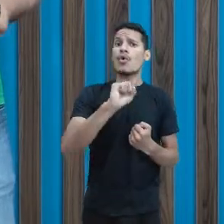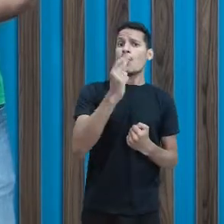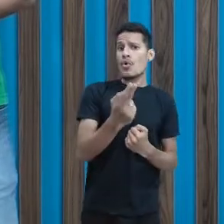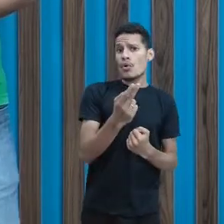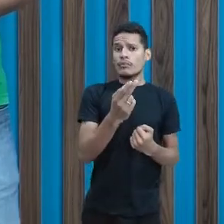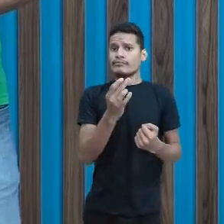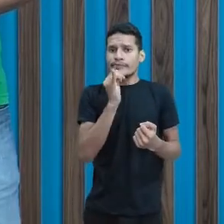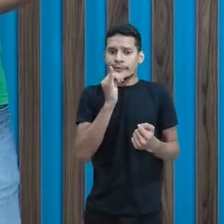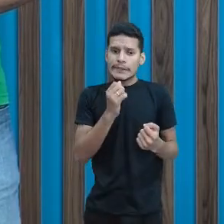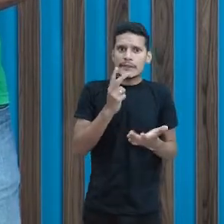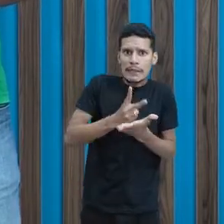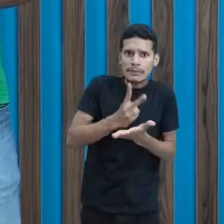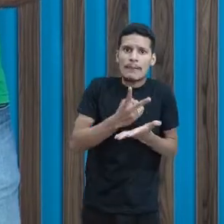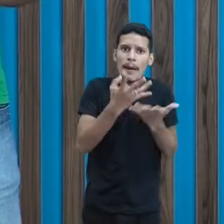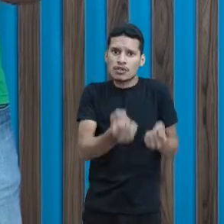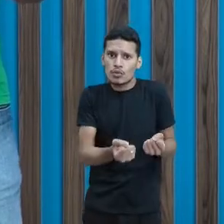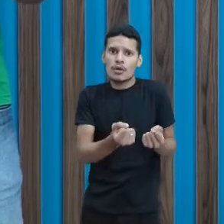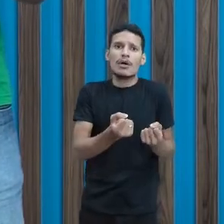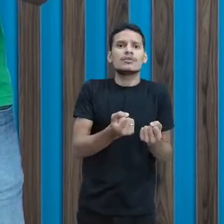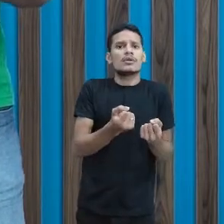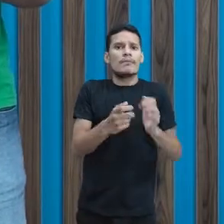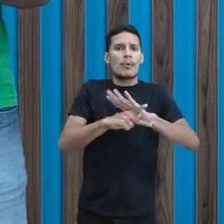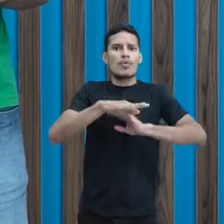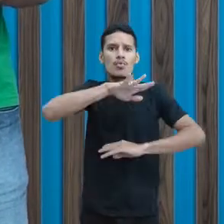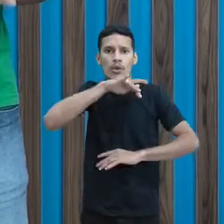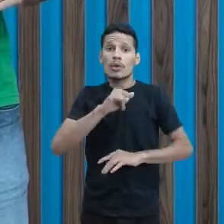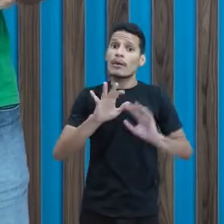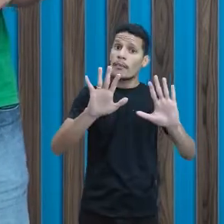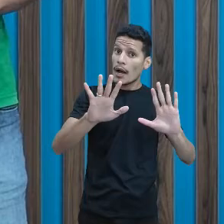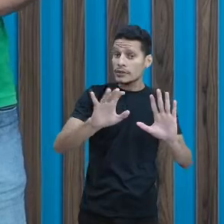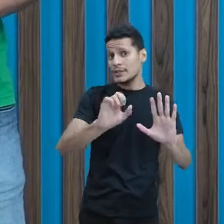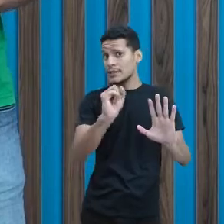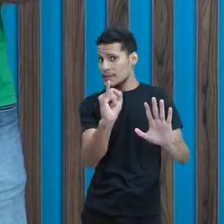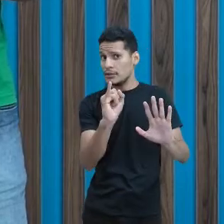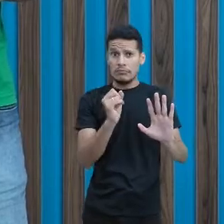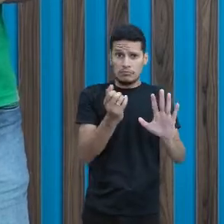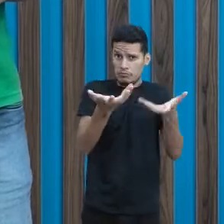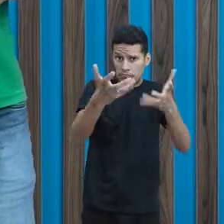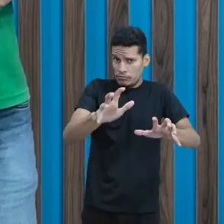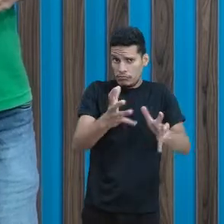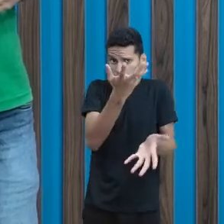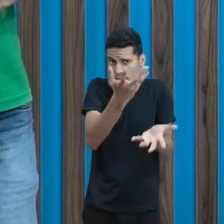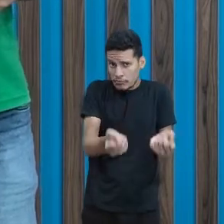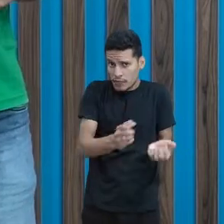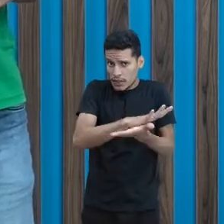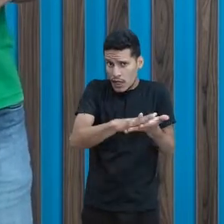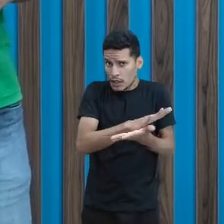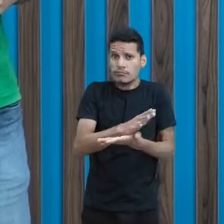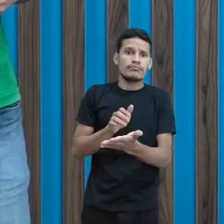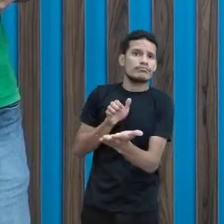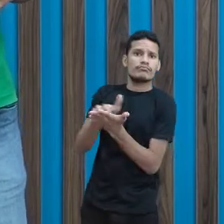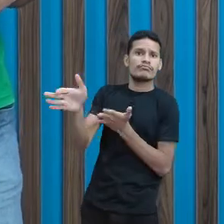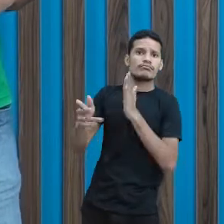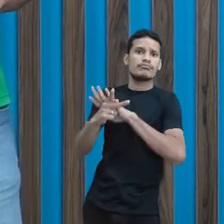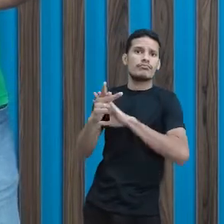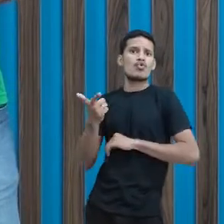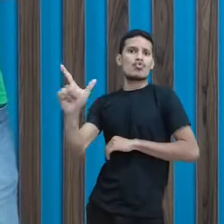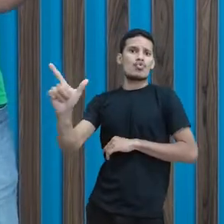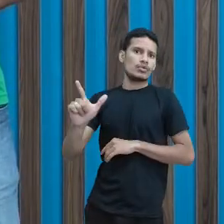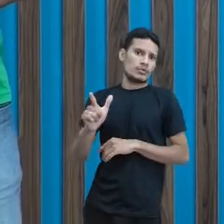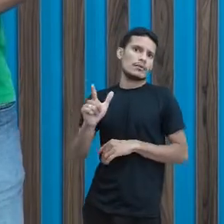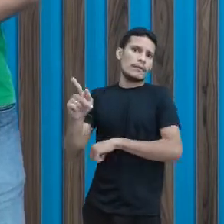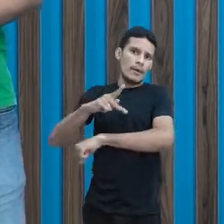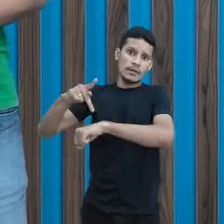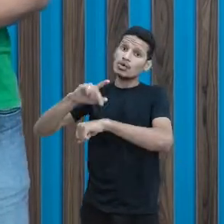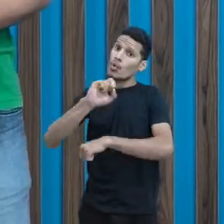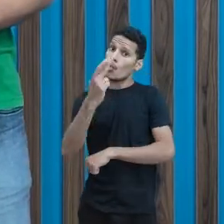de bom, enfim, mas geralmente é essa falta de liberdade, ou então você é expulso, ou você é morto, é preso, é